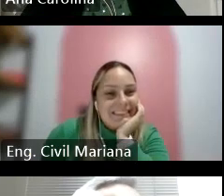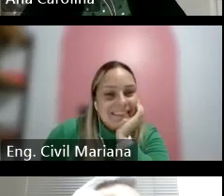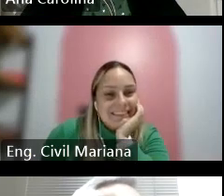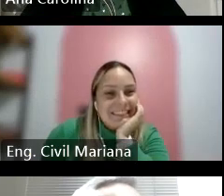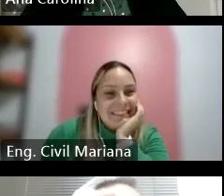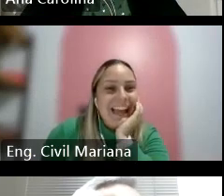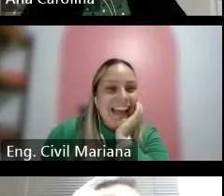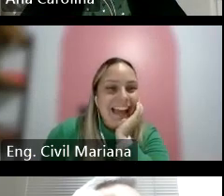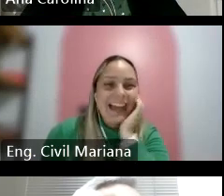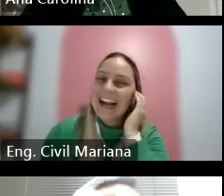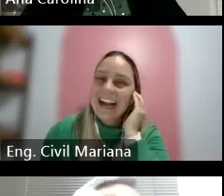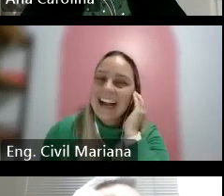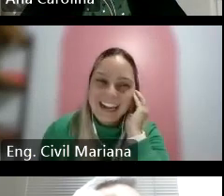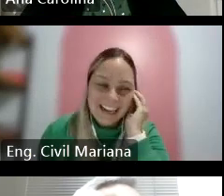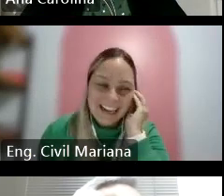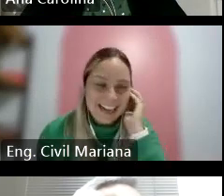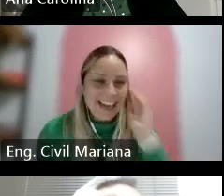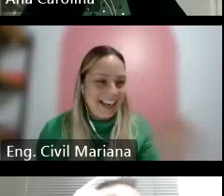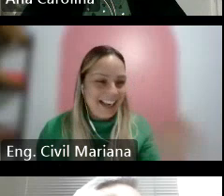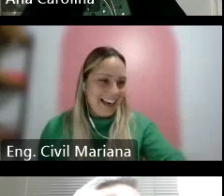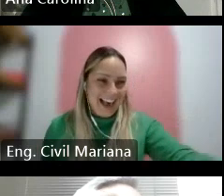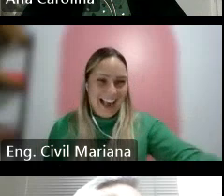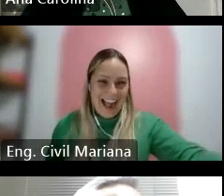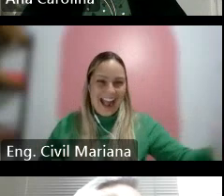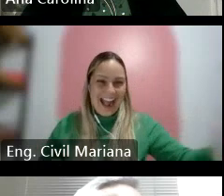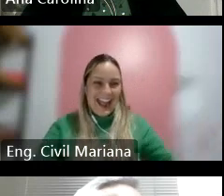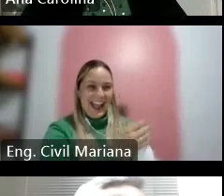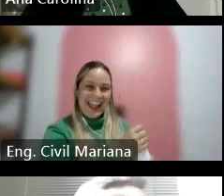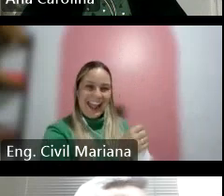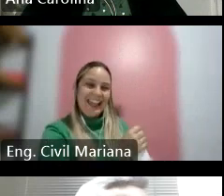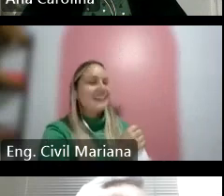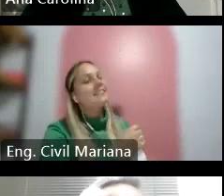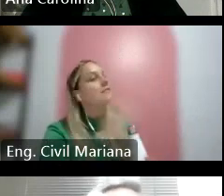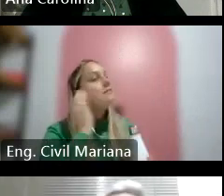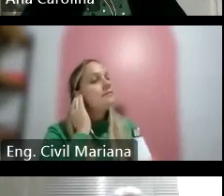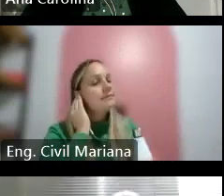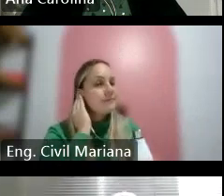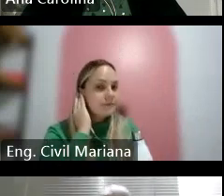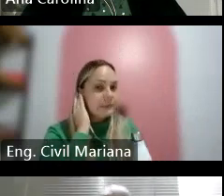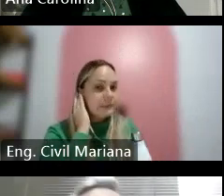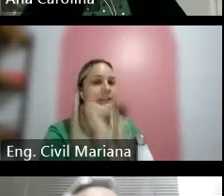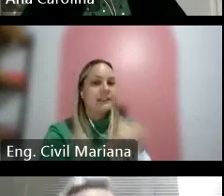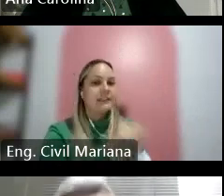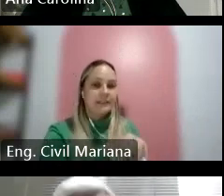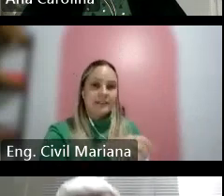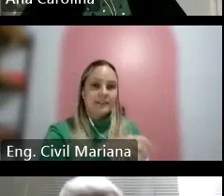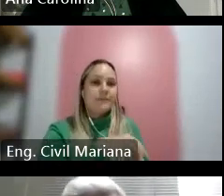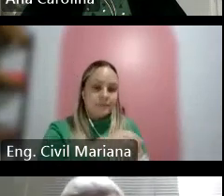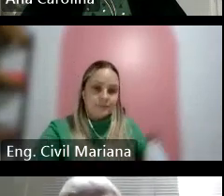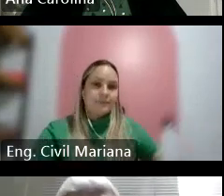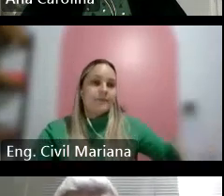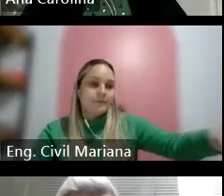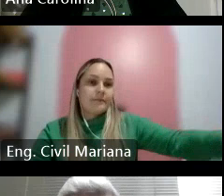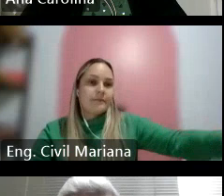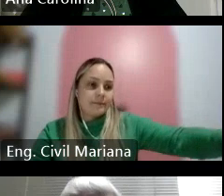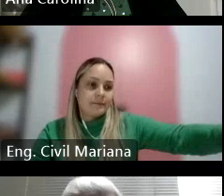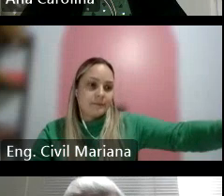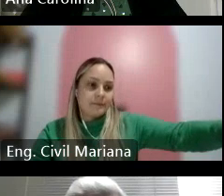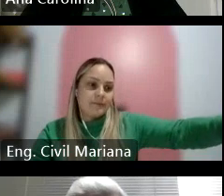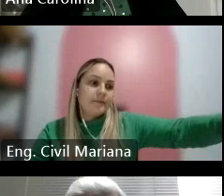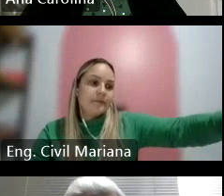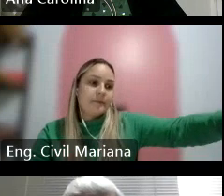desemplacamento. Eu estou mudando de casa, que toda a parte de revestimento dela do lado de fora, a textura, ela é só